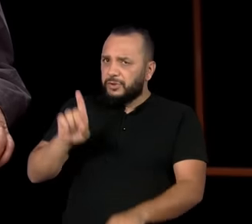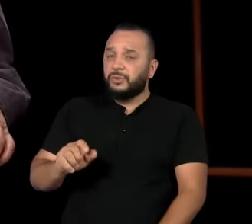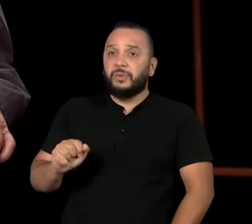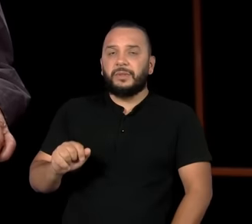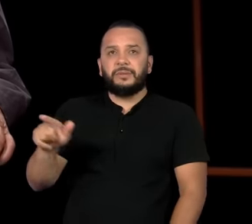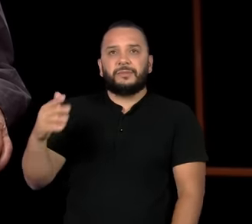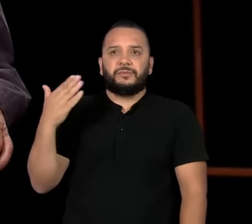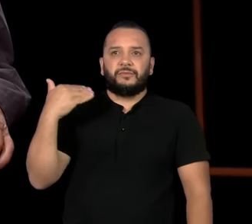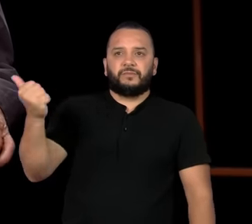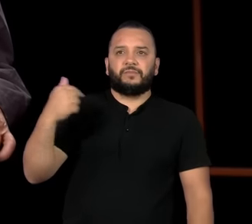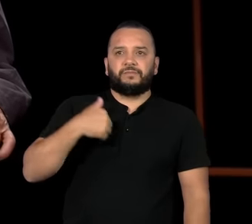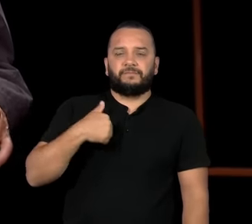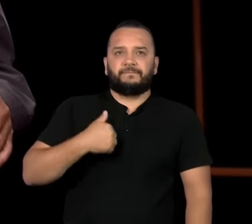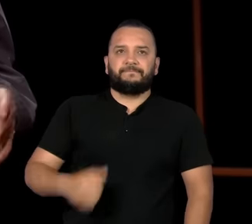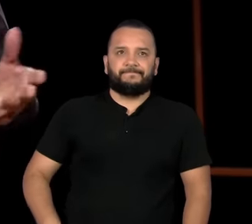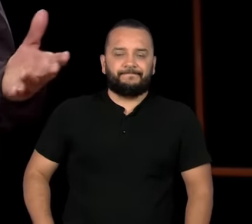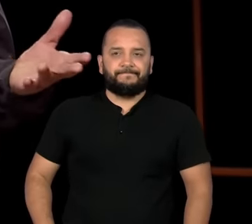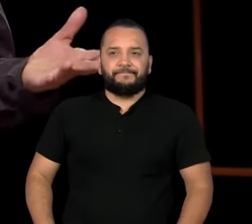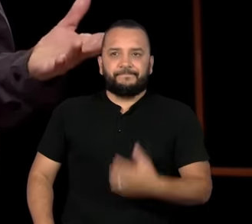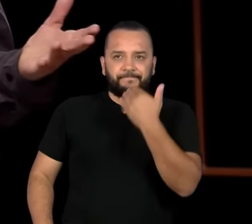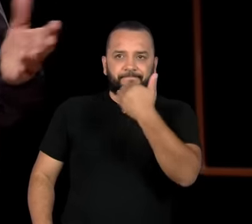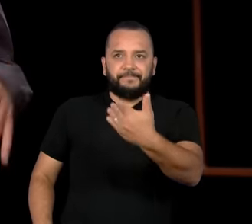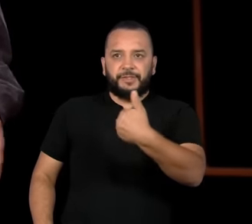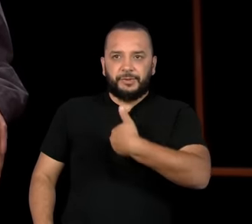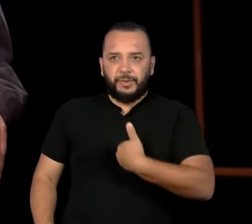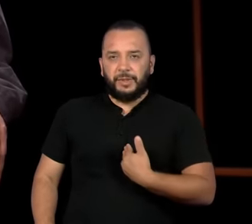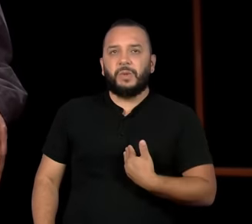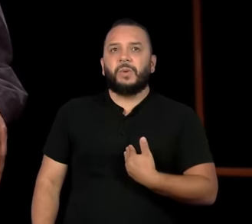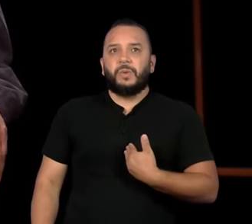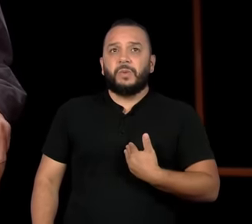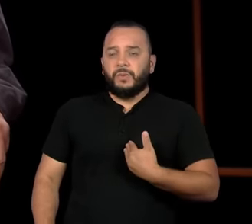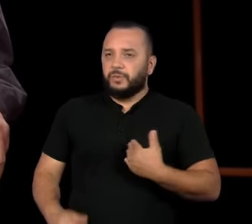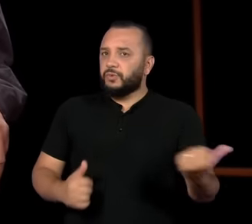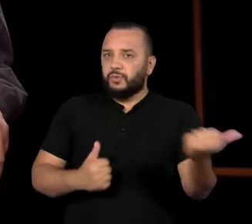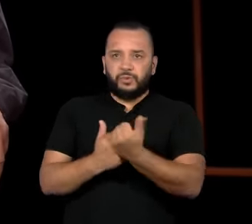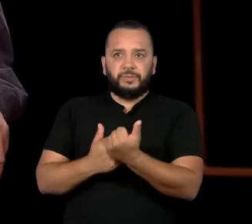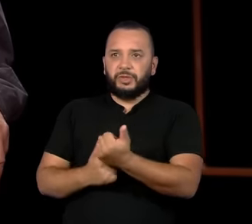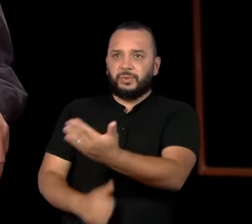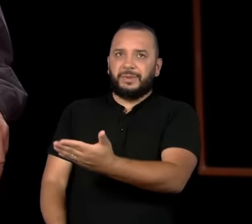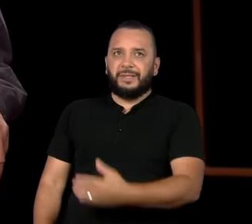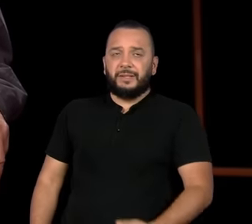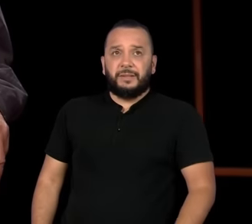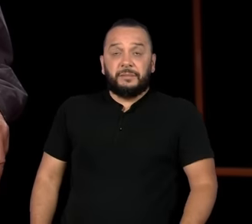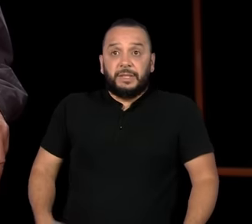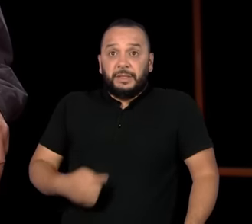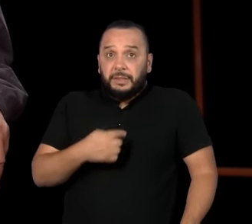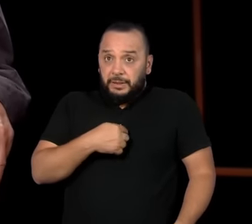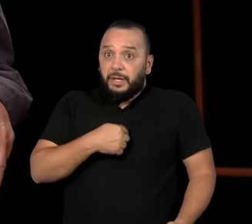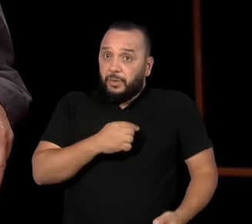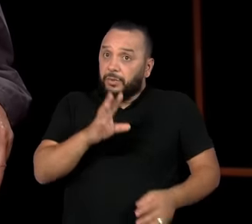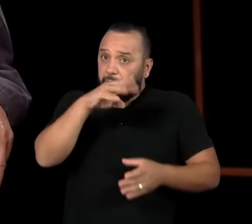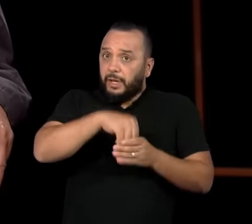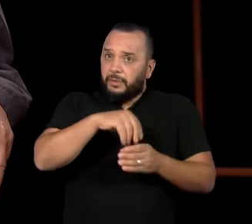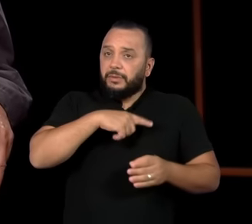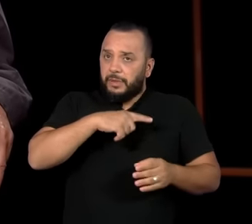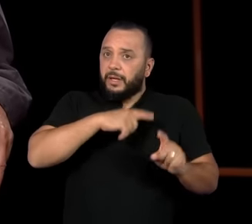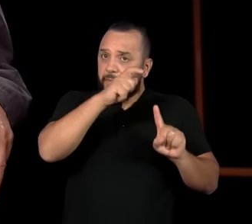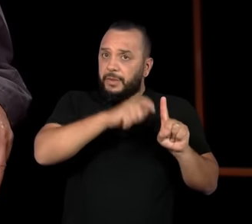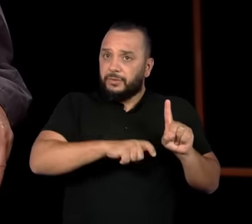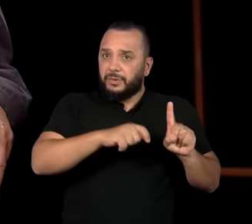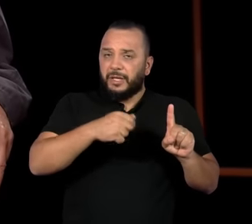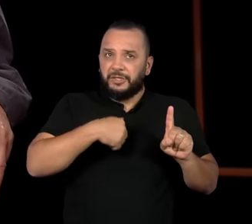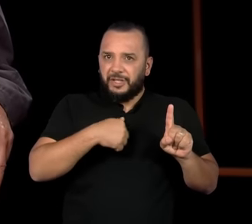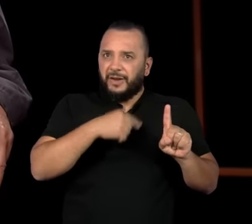me chamou e pediu que eu assumisse. Mas eu fazia um papel na novela. Eu era